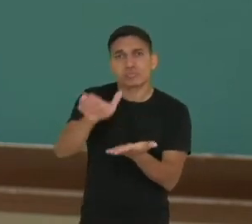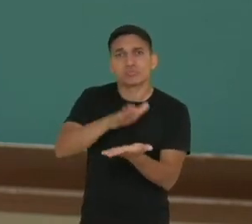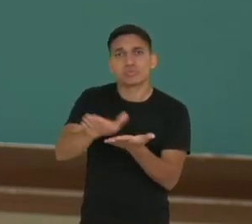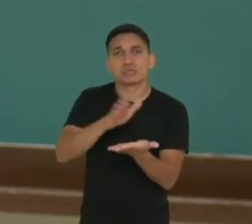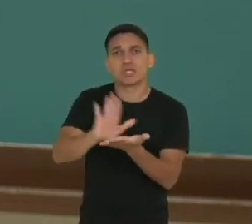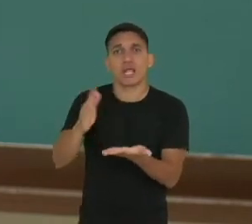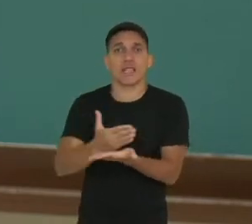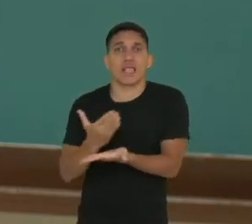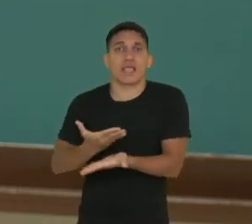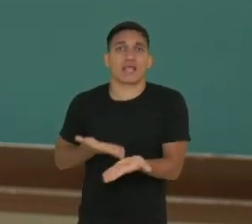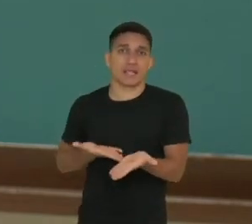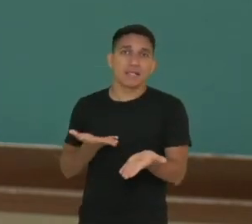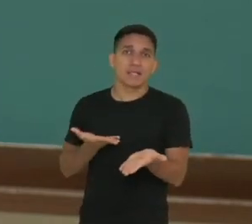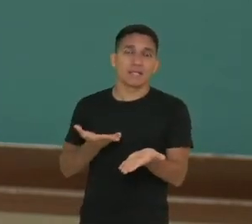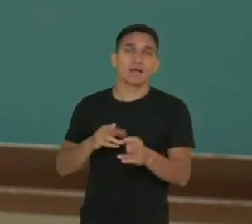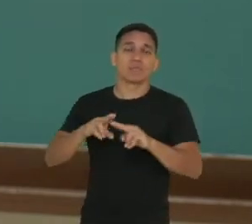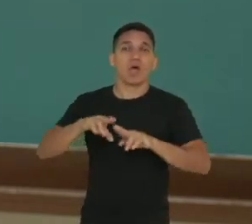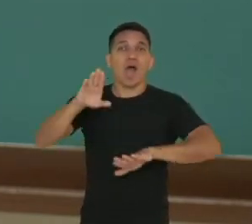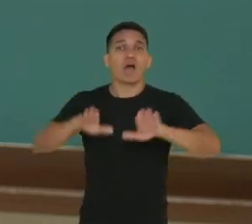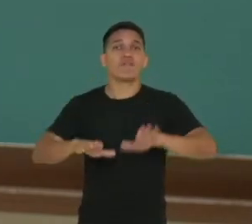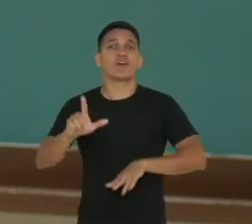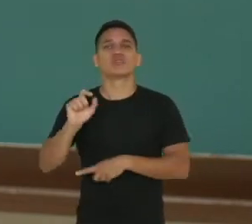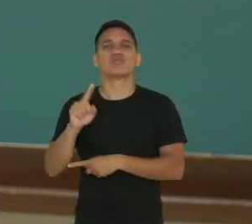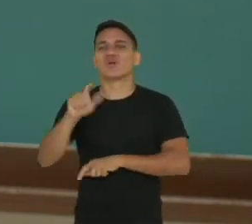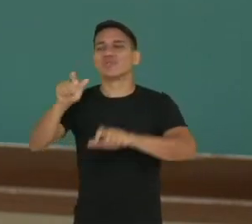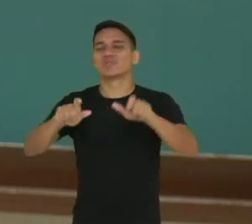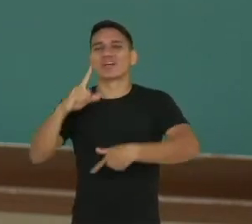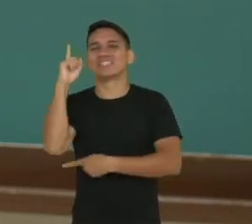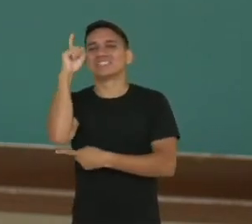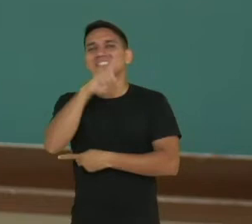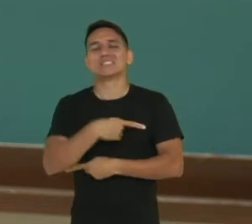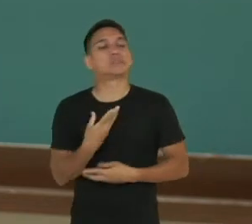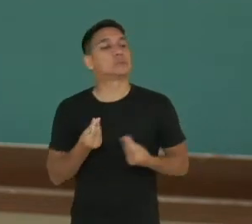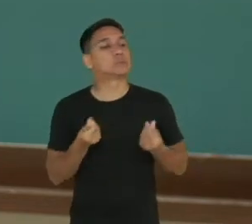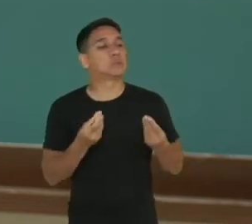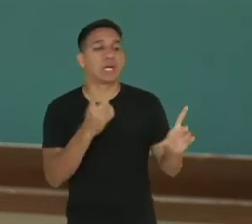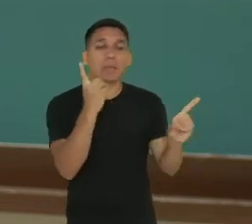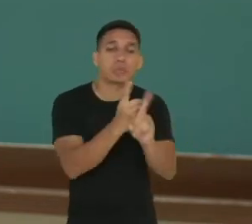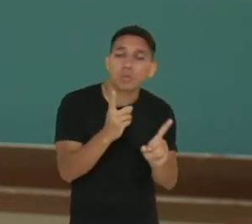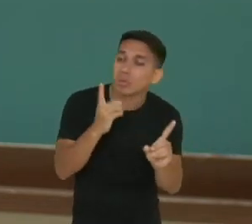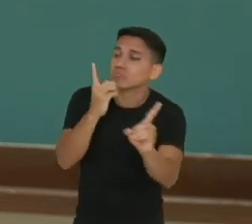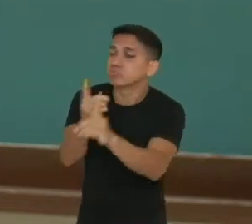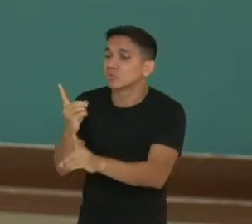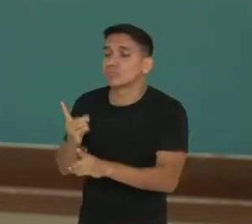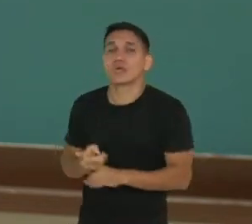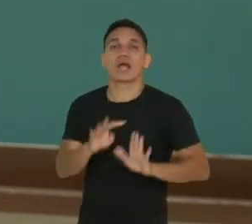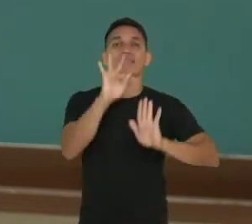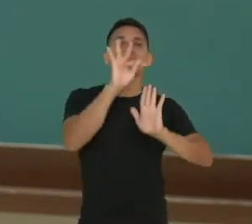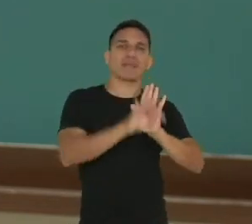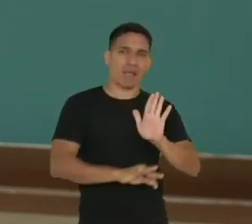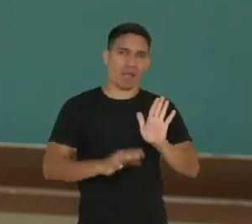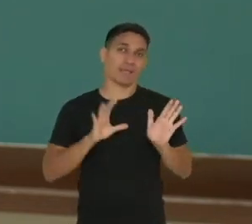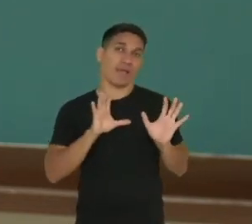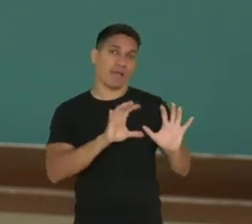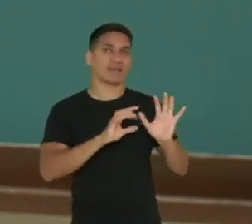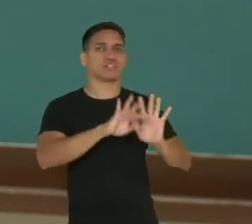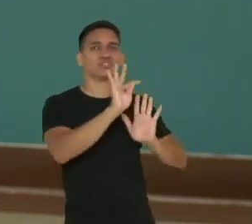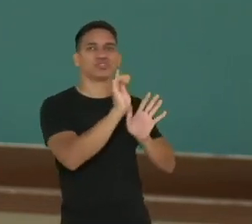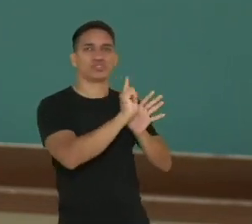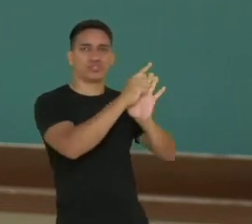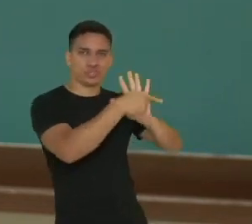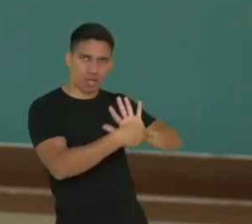ainda, certo? Então, às vezes as pessoas elas têm essa dificuldade, de identificar aí textos desse gênero